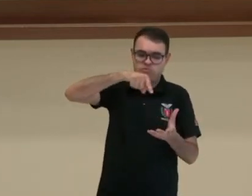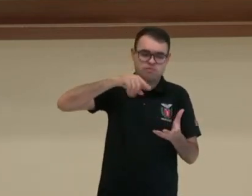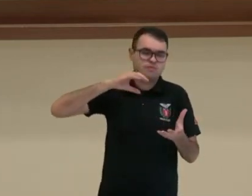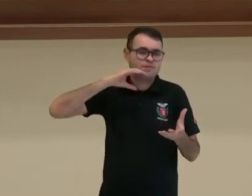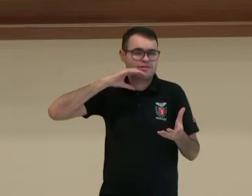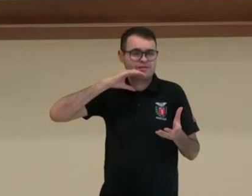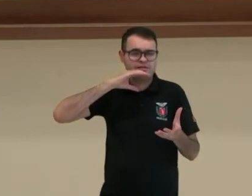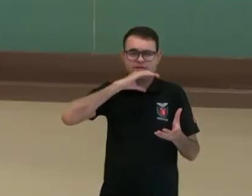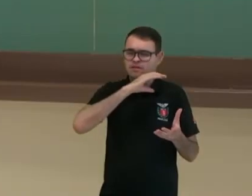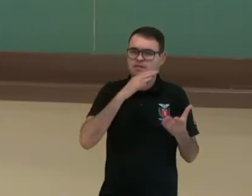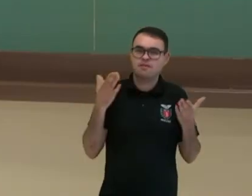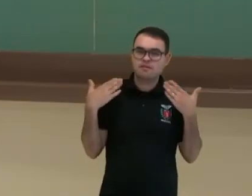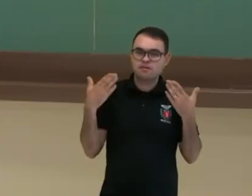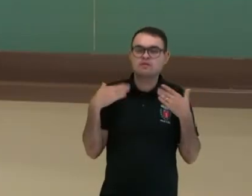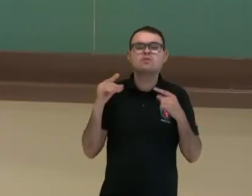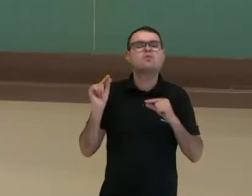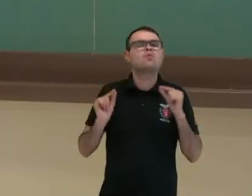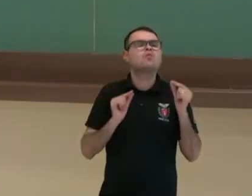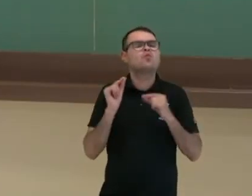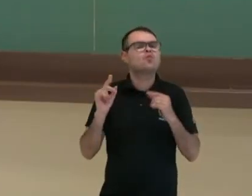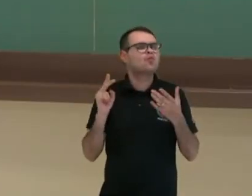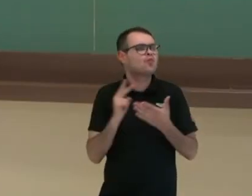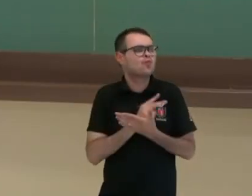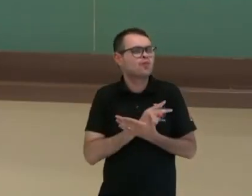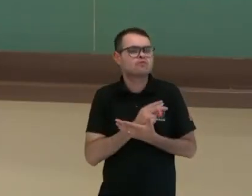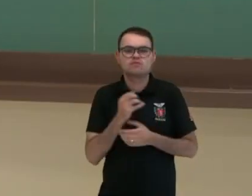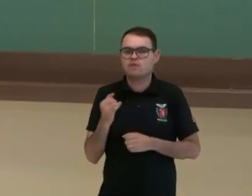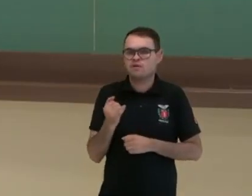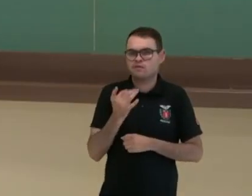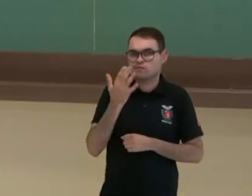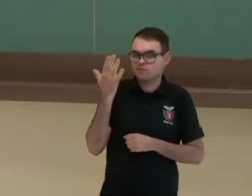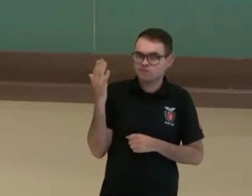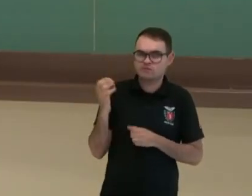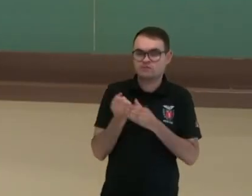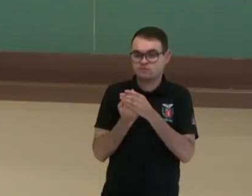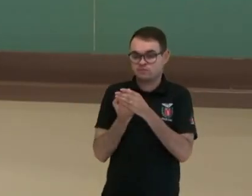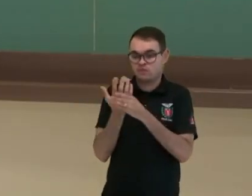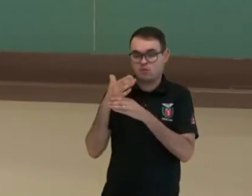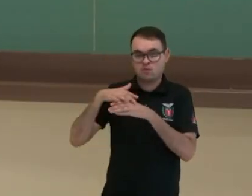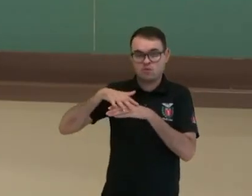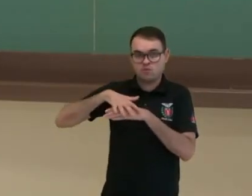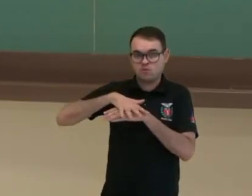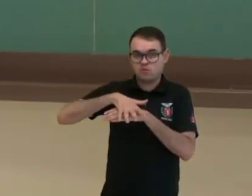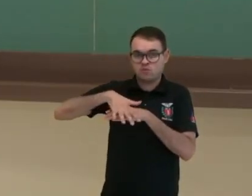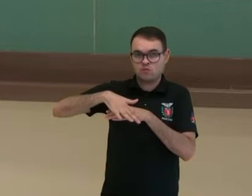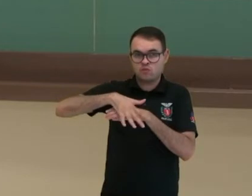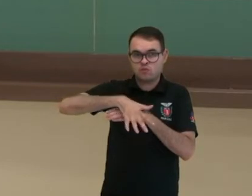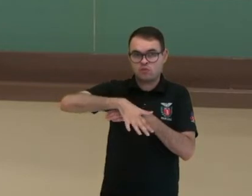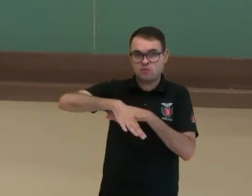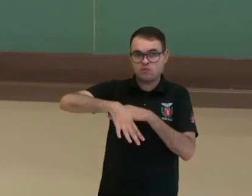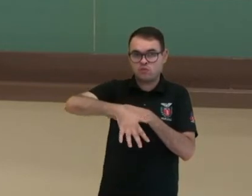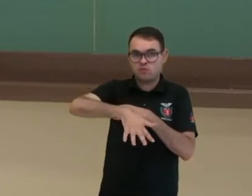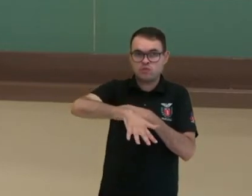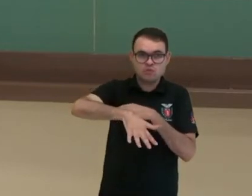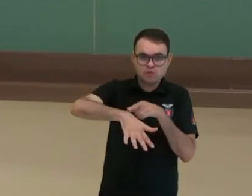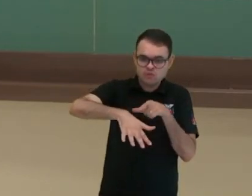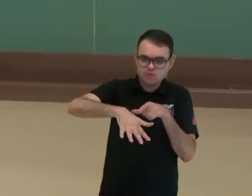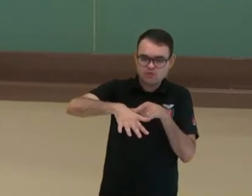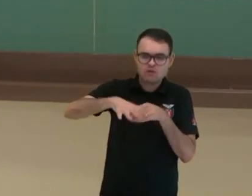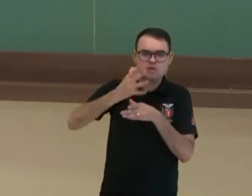quente. E o que foi acontecendo? Alguns desses vulcões ativos foram